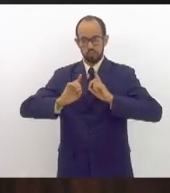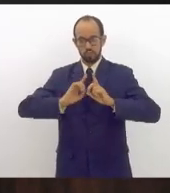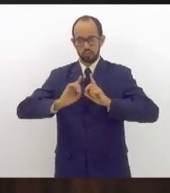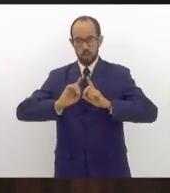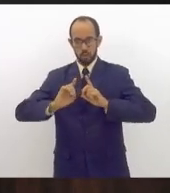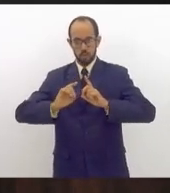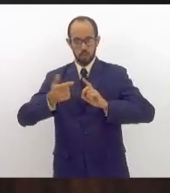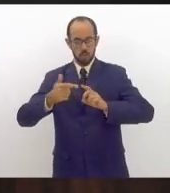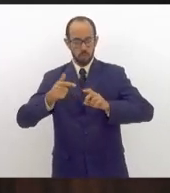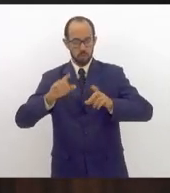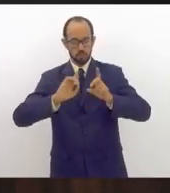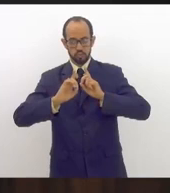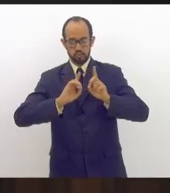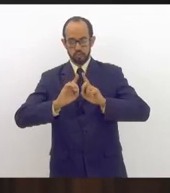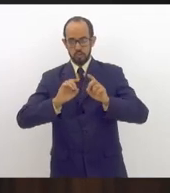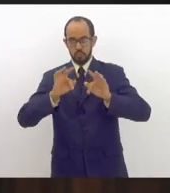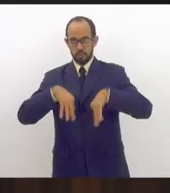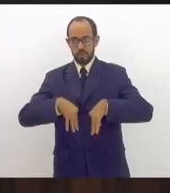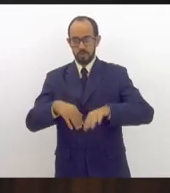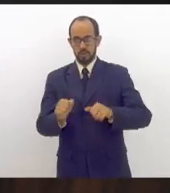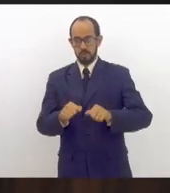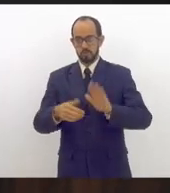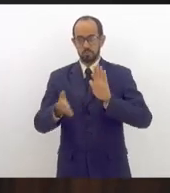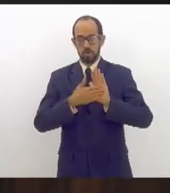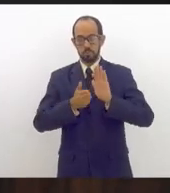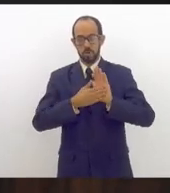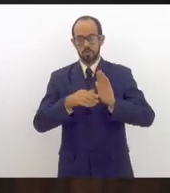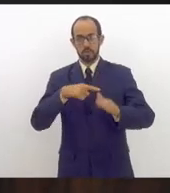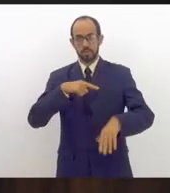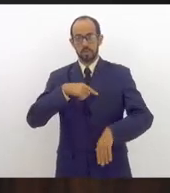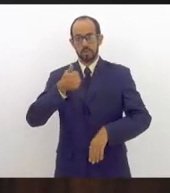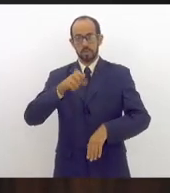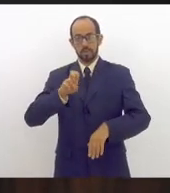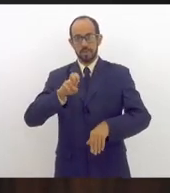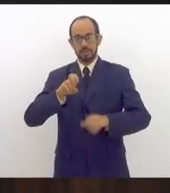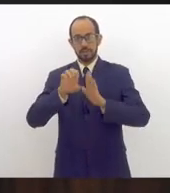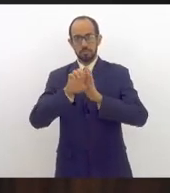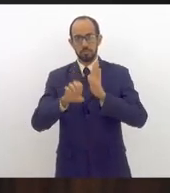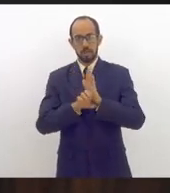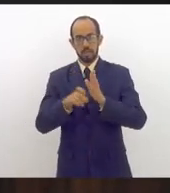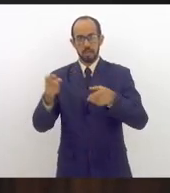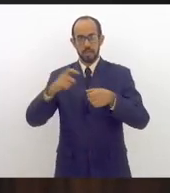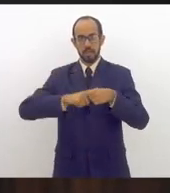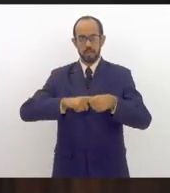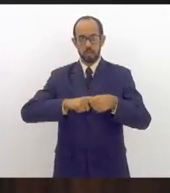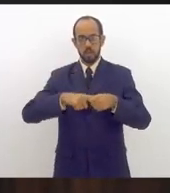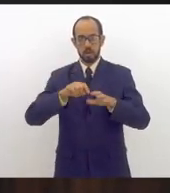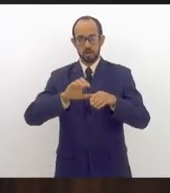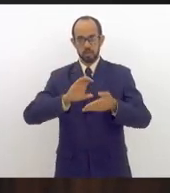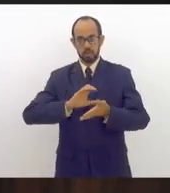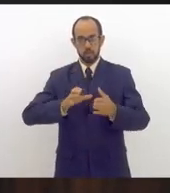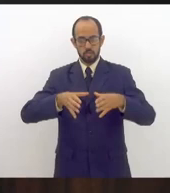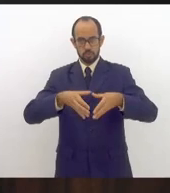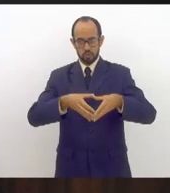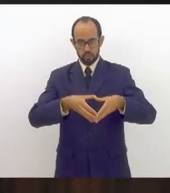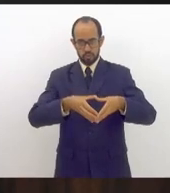quem queira discutir, encerrada a discussão, o presidente proposta recebeu 15 emendas e retorna às comissões.